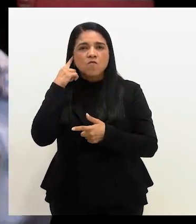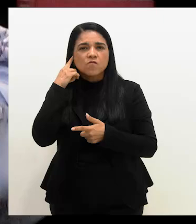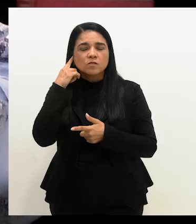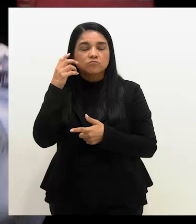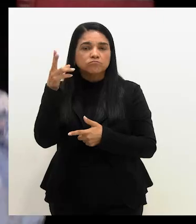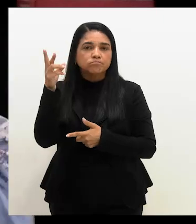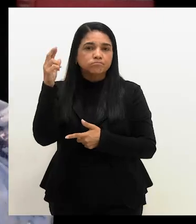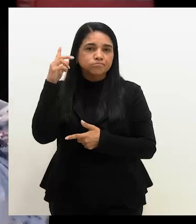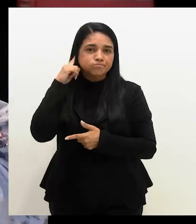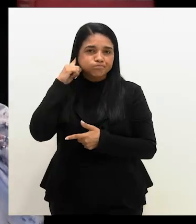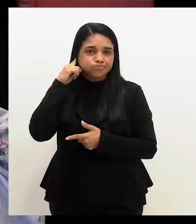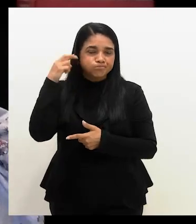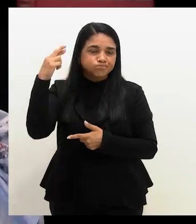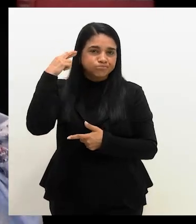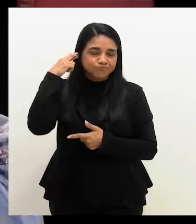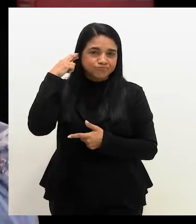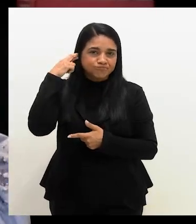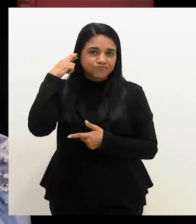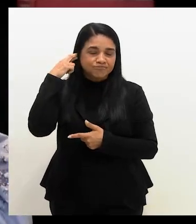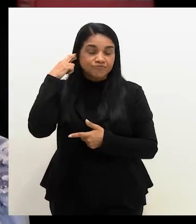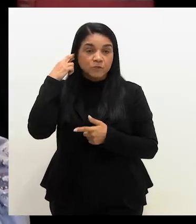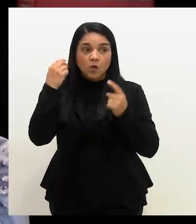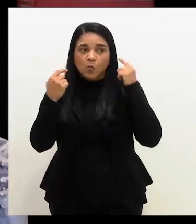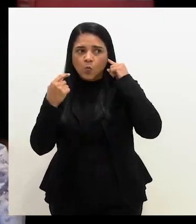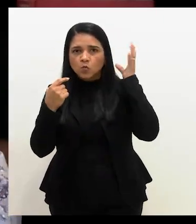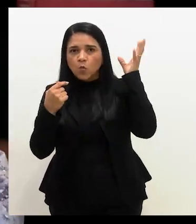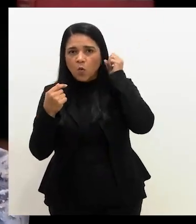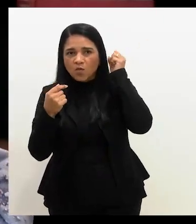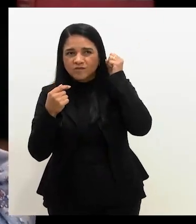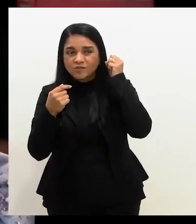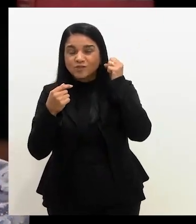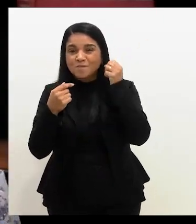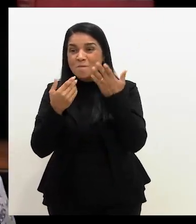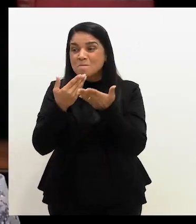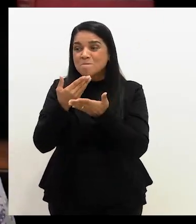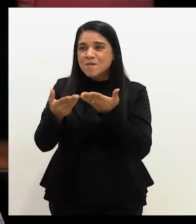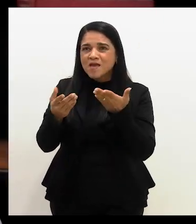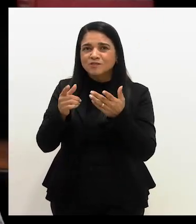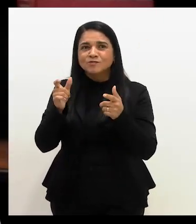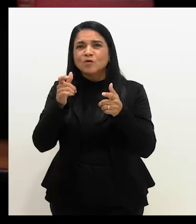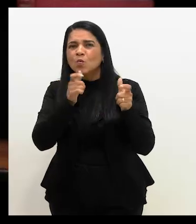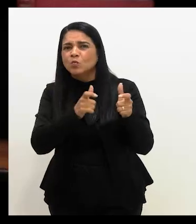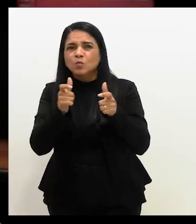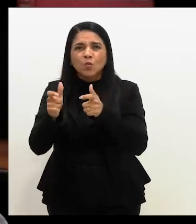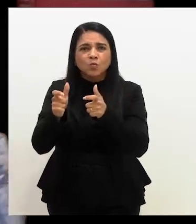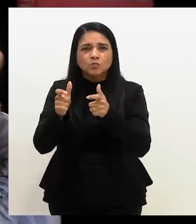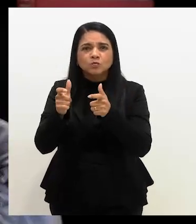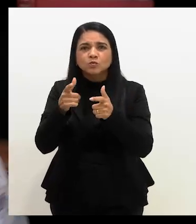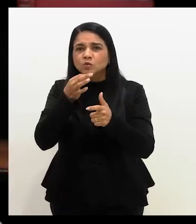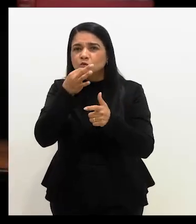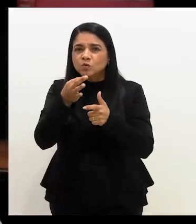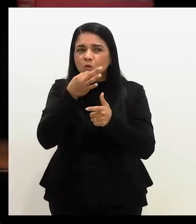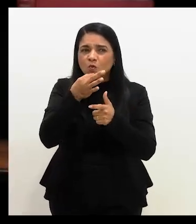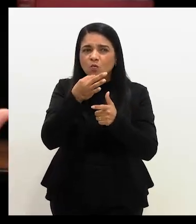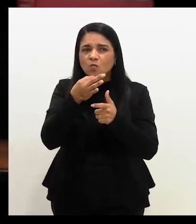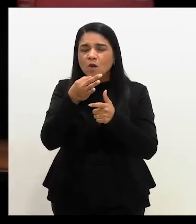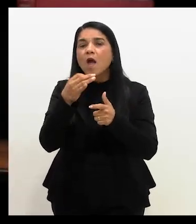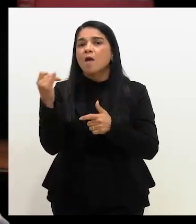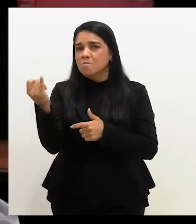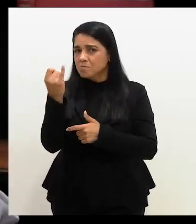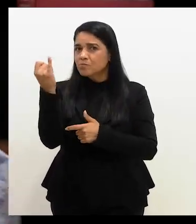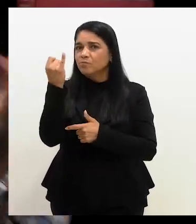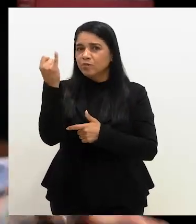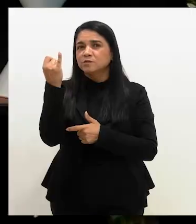que quando um ouvido ele não escuta e o outro escuta, a gente perde um pouco da localização do som, de saber de onde está vindo aquele som. Isso é muito